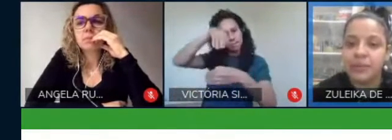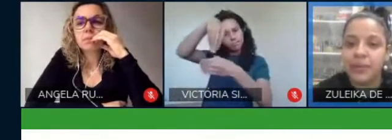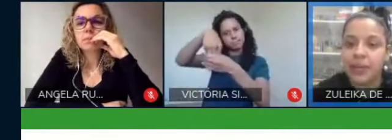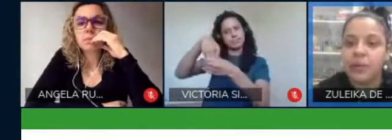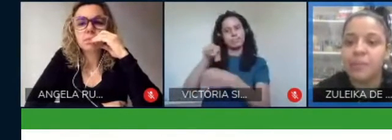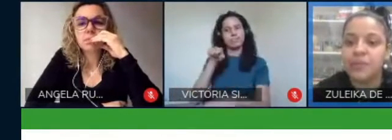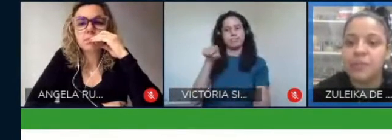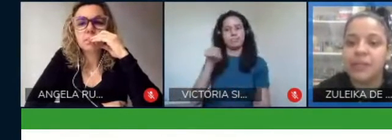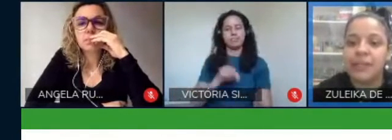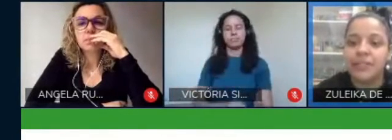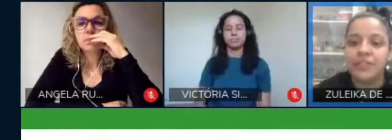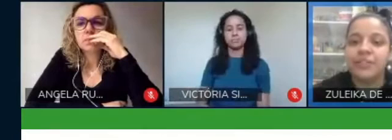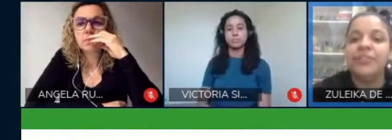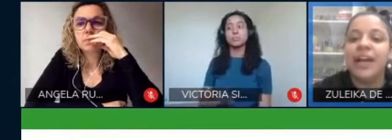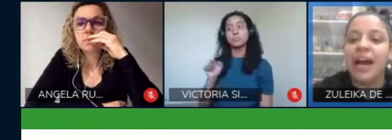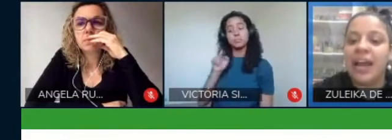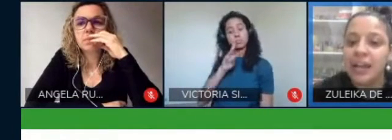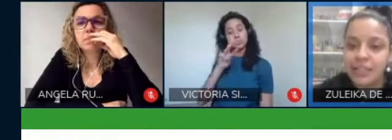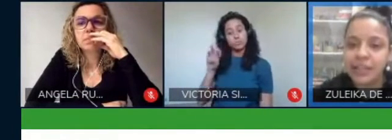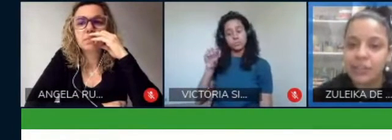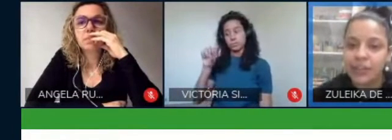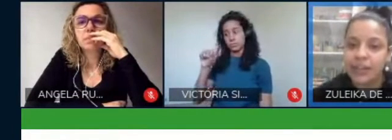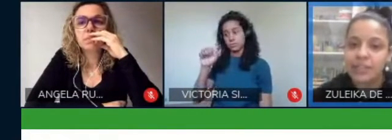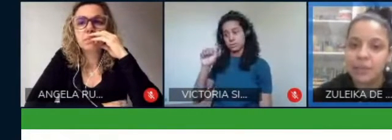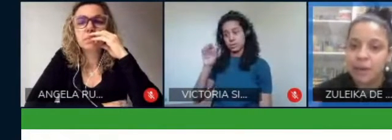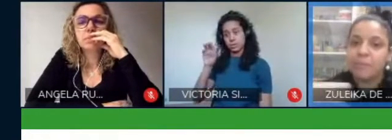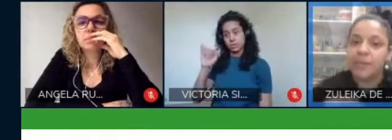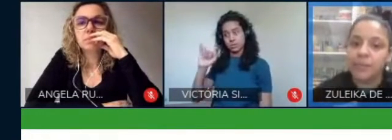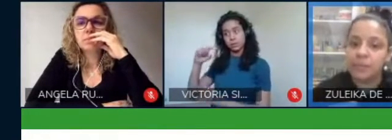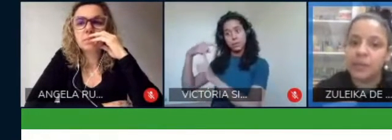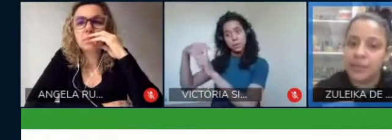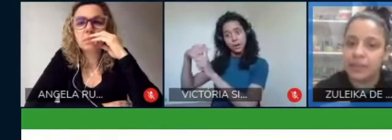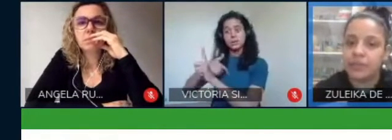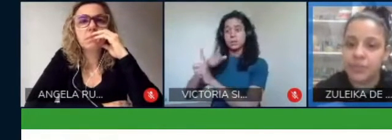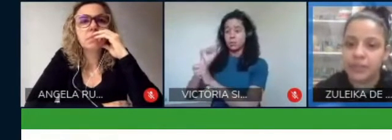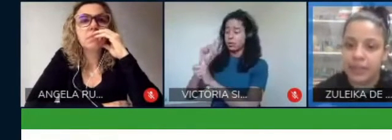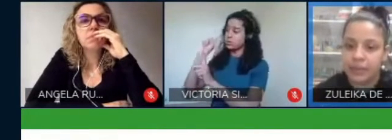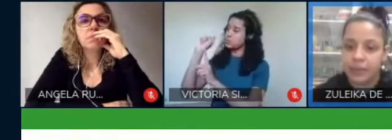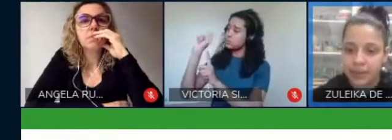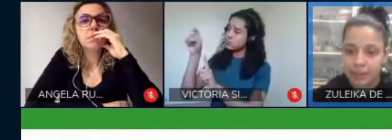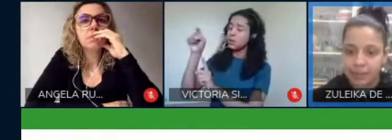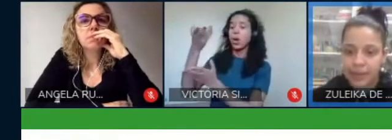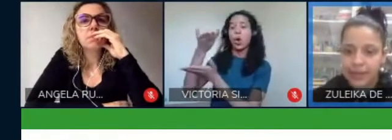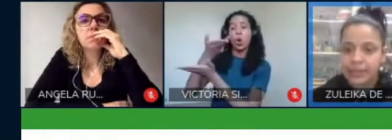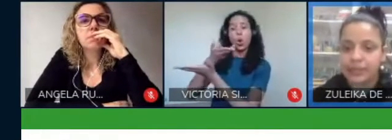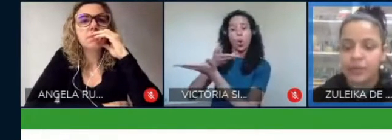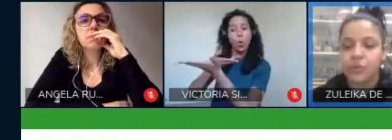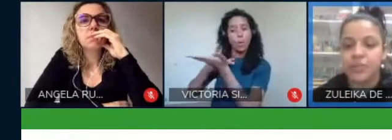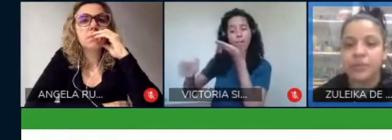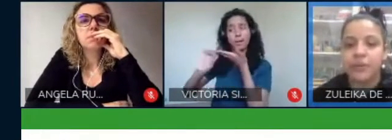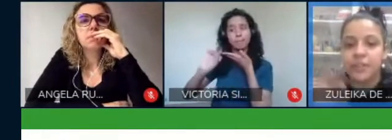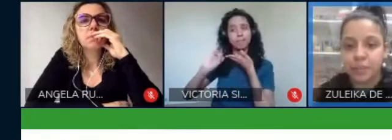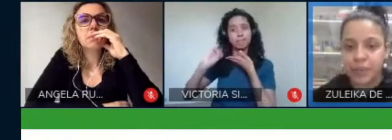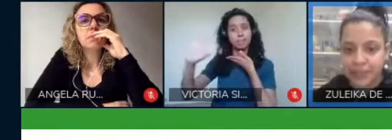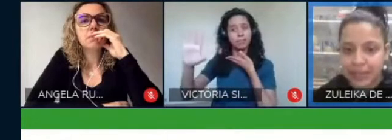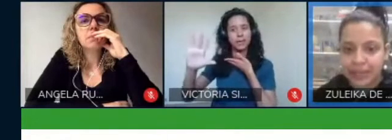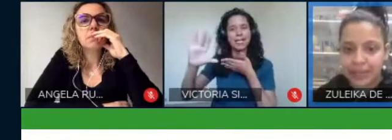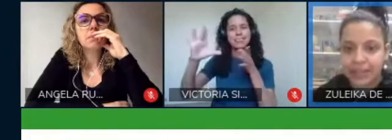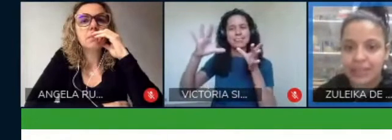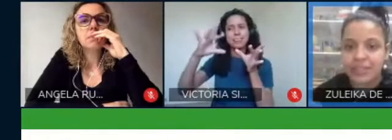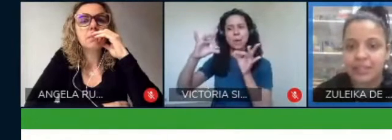Saber Mais, eu tenho a possibilidade de enviar essa referência para minha biblioteca no Zotero, tá? Então eu